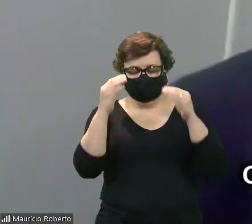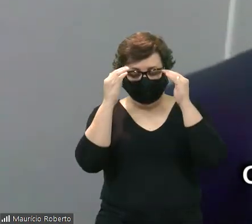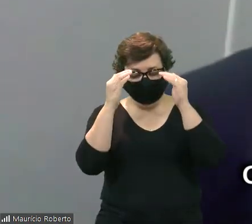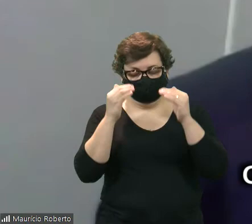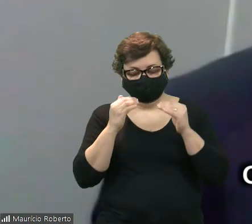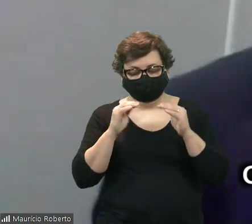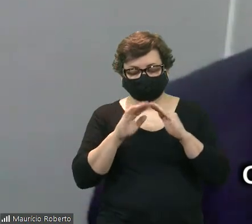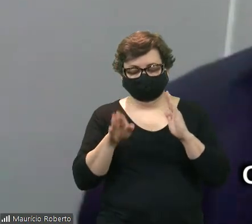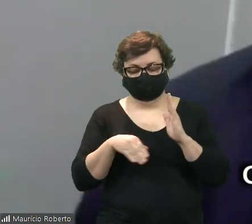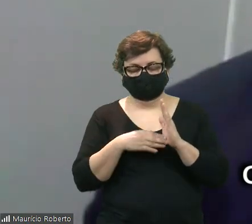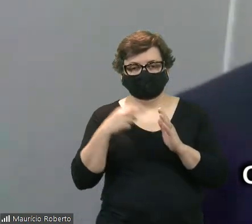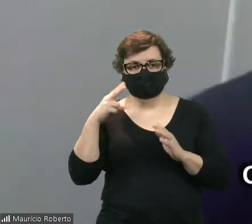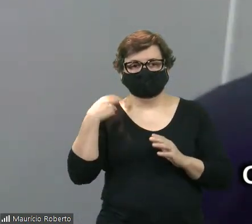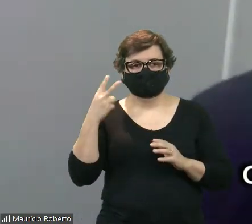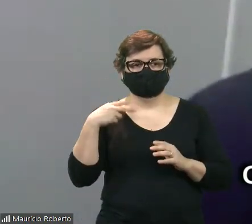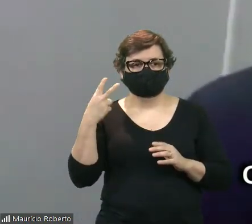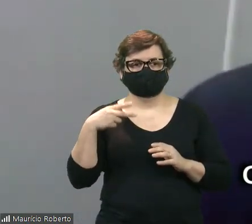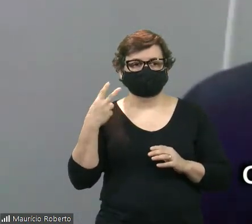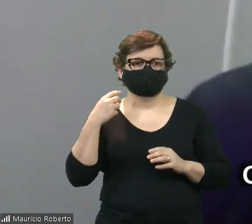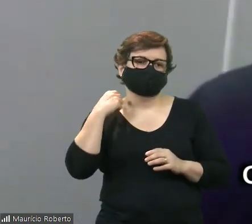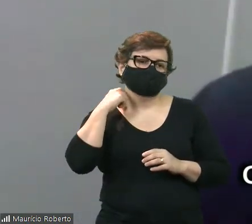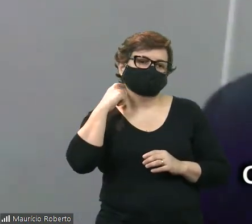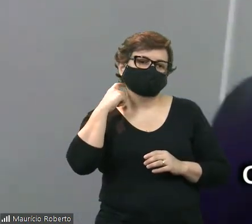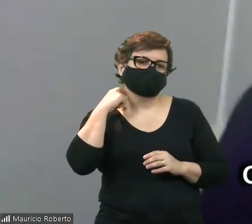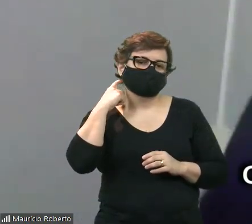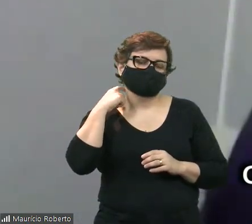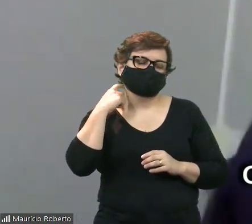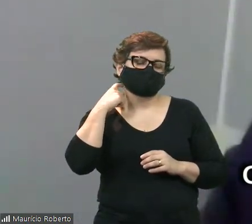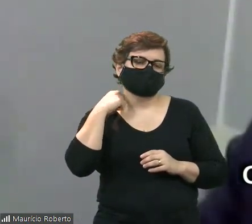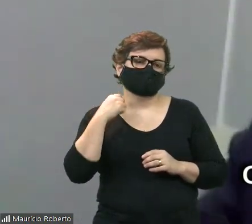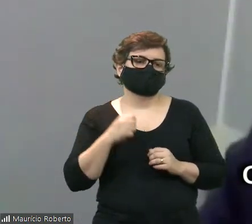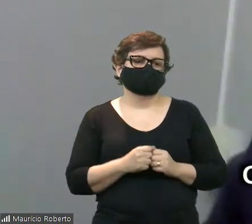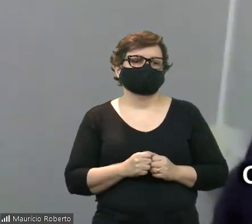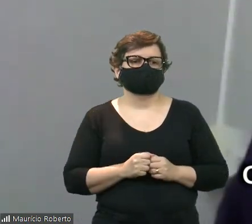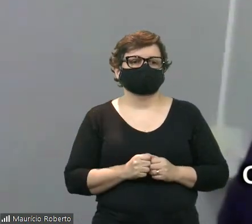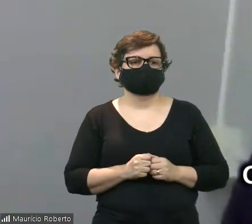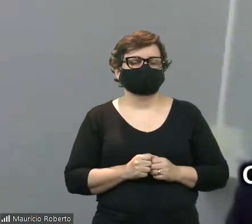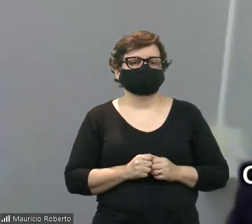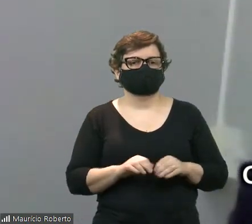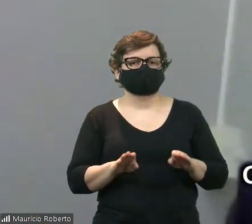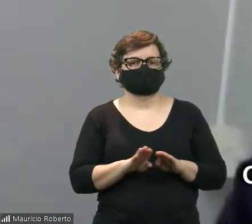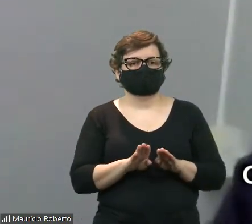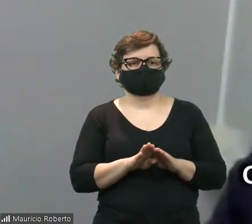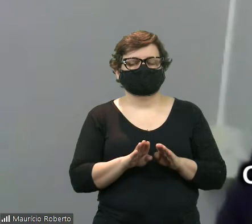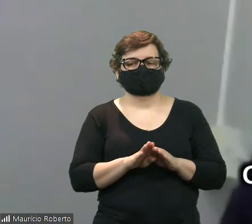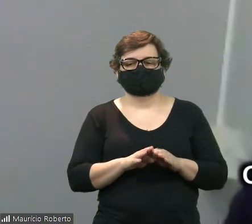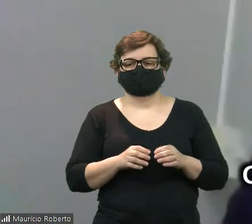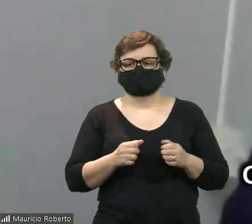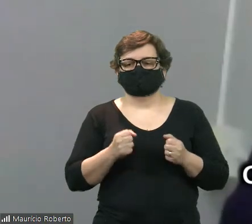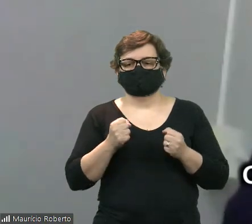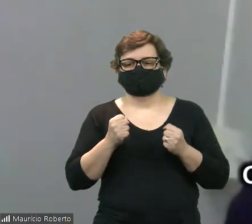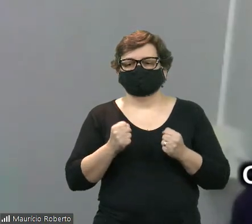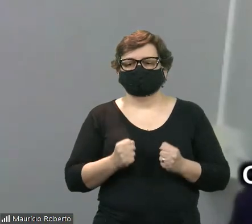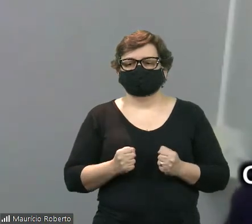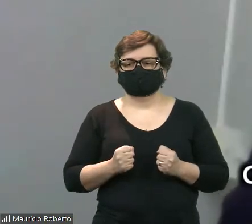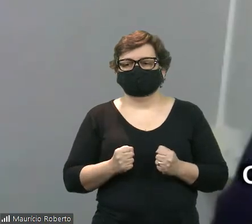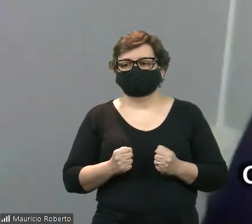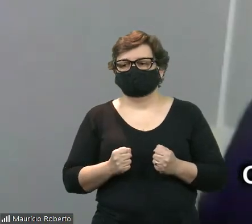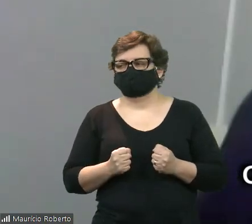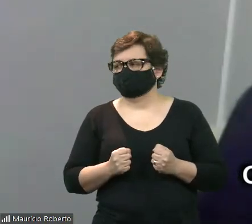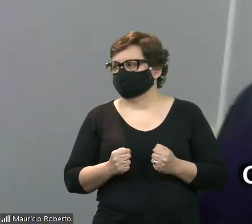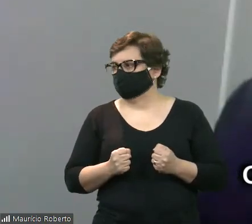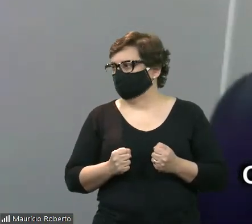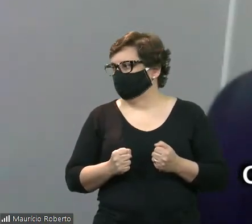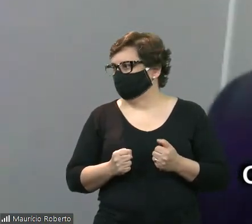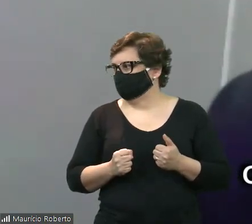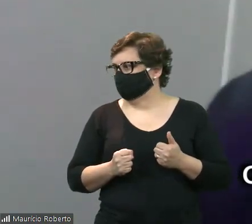suas votações, louvo também a iniciativa do executivo em buscar corpo técnico para auxiliar, mas na